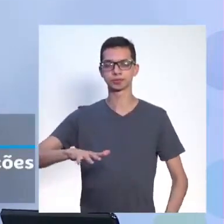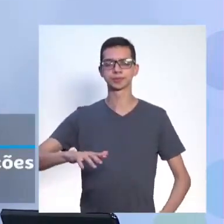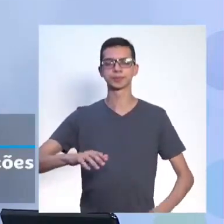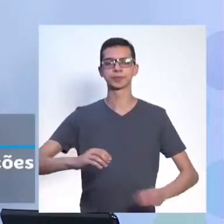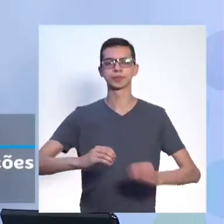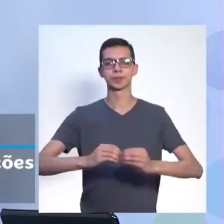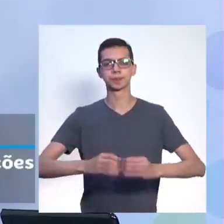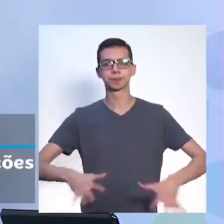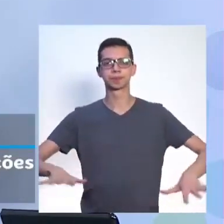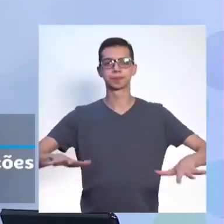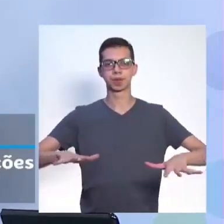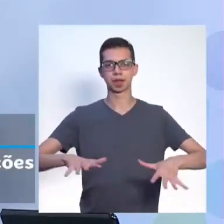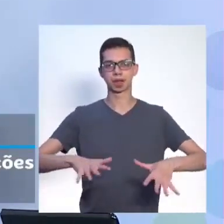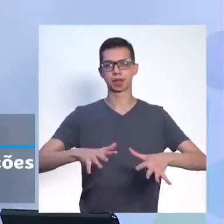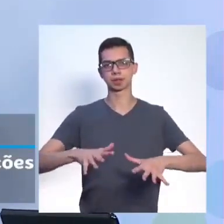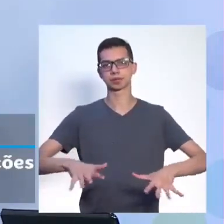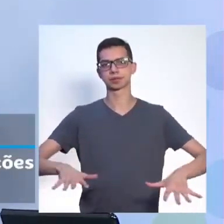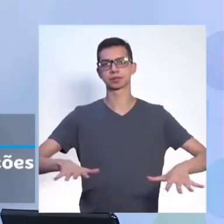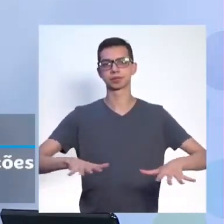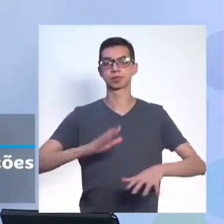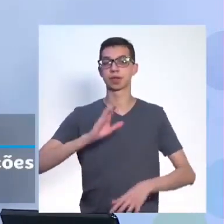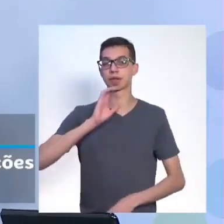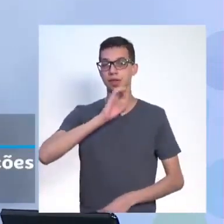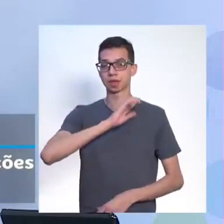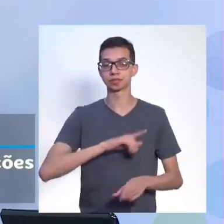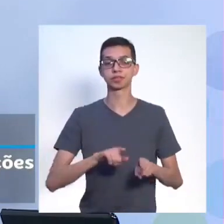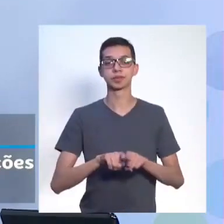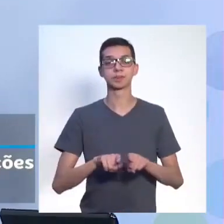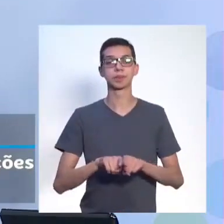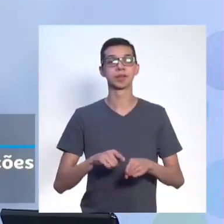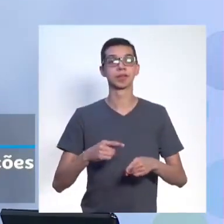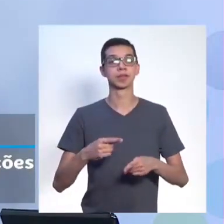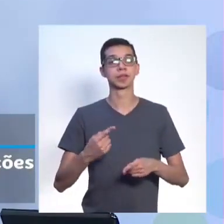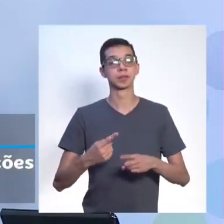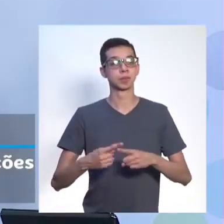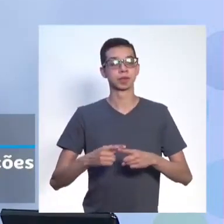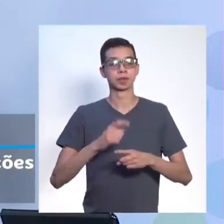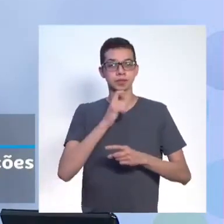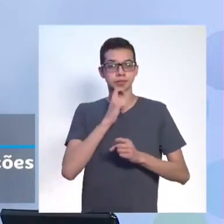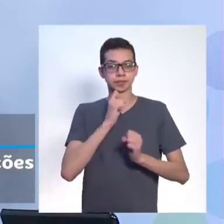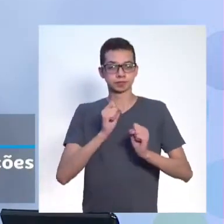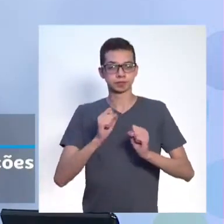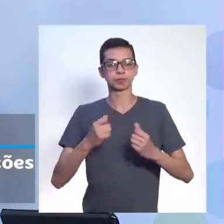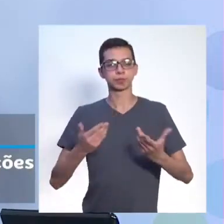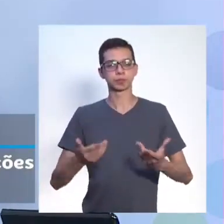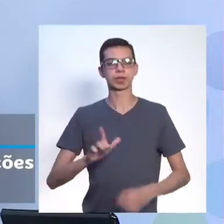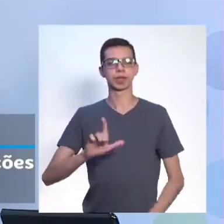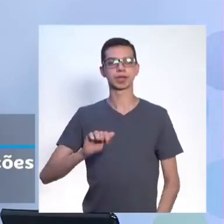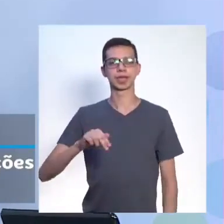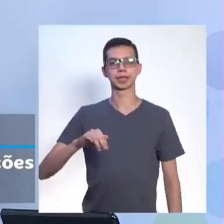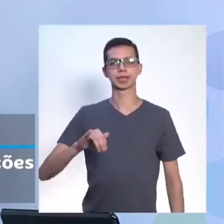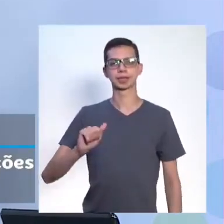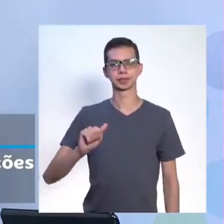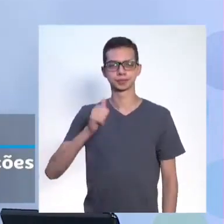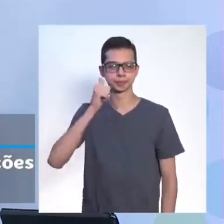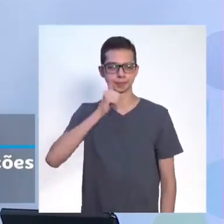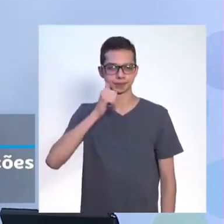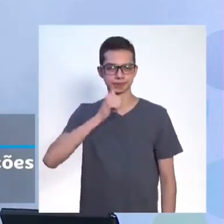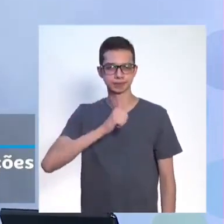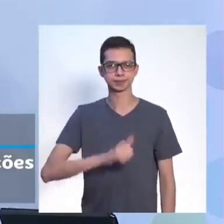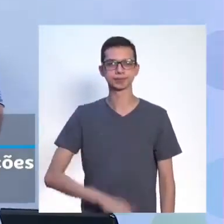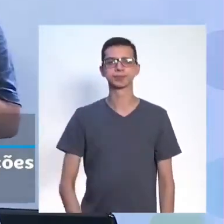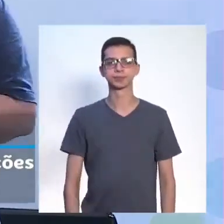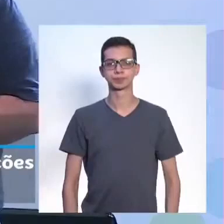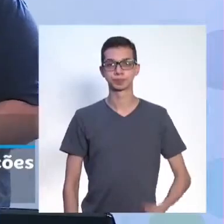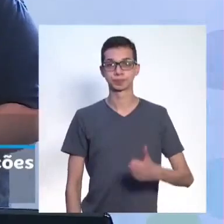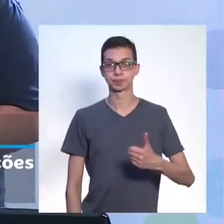menino, né, e o inverso, né, porque o resfriamento das águas do Pacífico, aí foi dado o nome de Laninha como a menina. Tudo bem? Então,